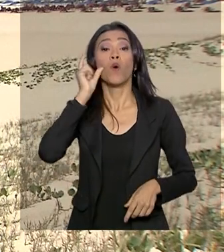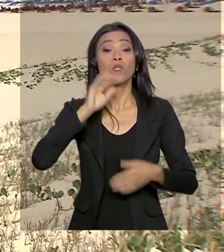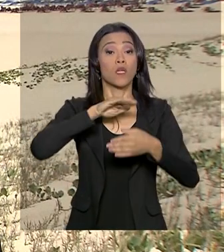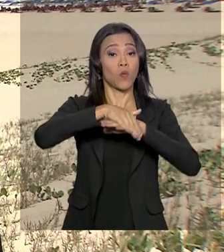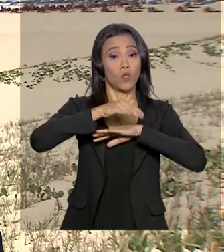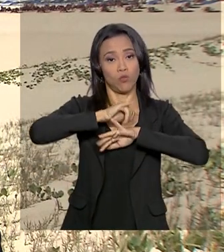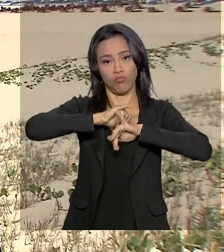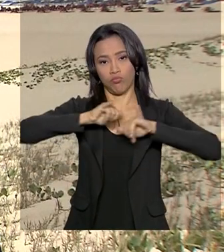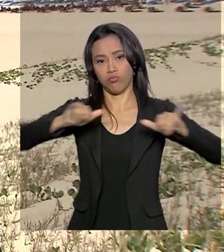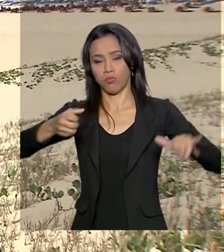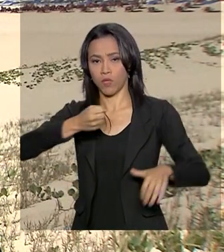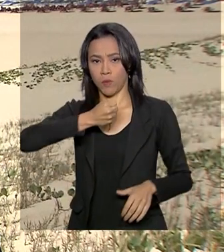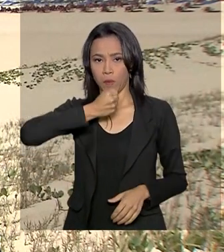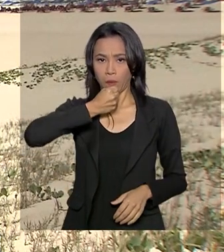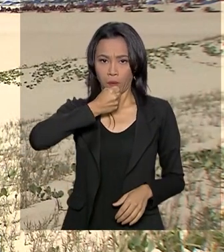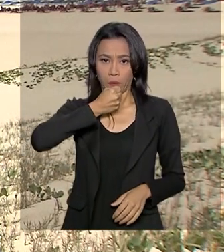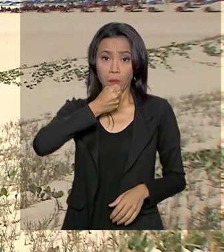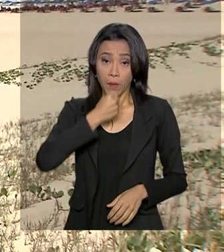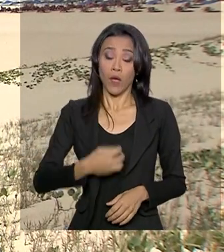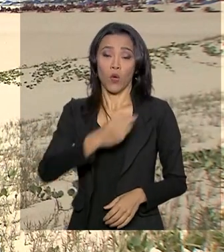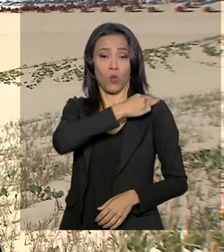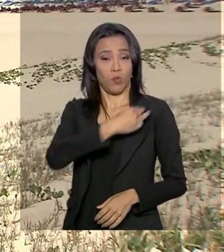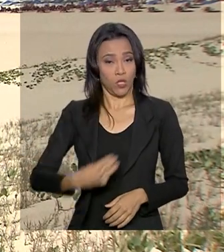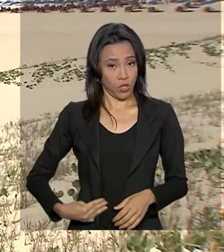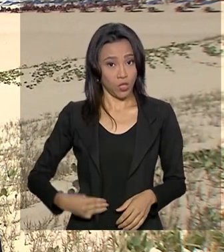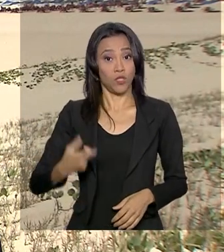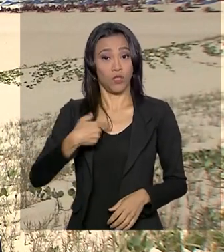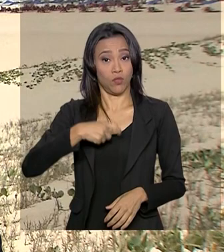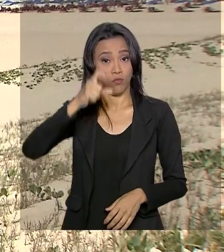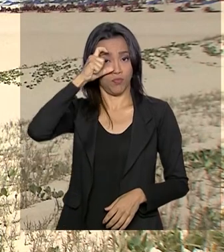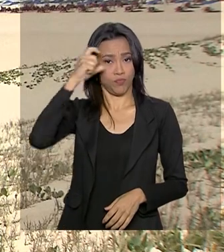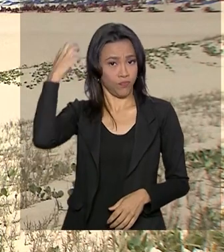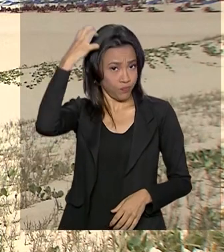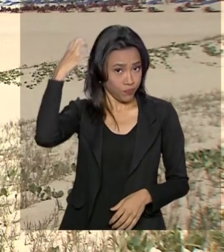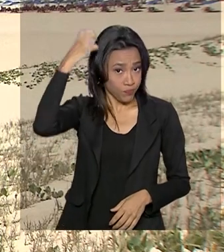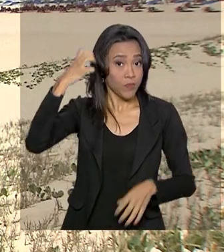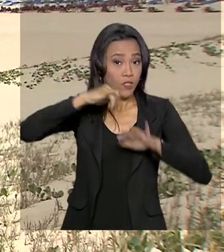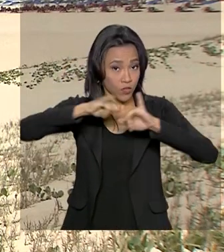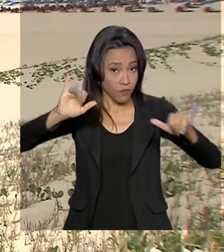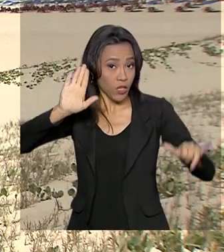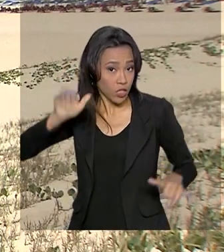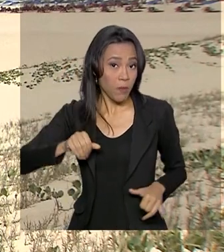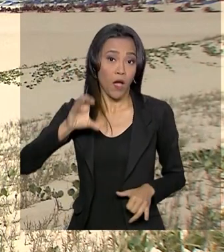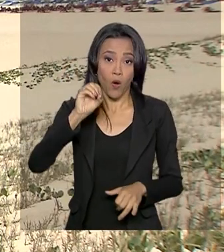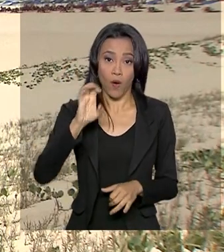televisão, o ministro do Meio Ambiente, Ricardo Salles, disse que o Brasil vai acionar a OEA.